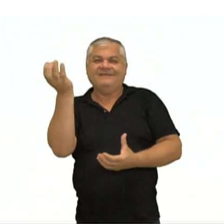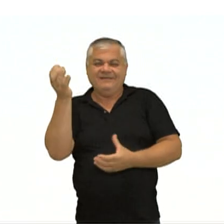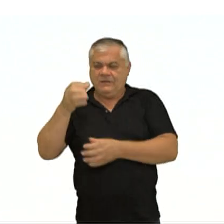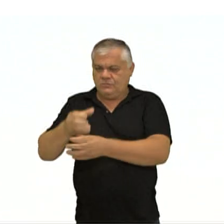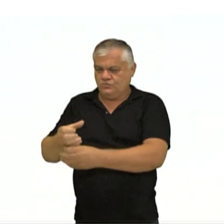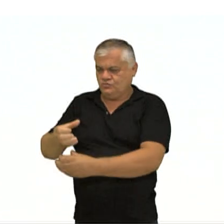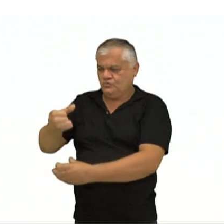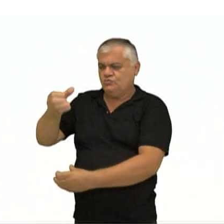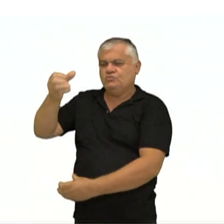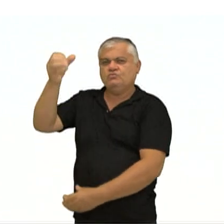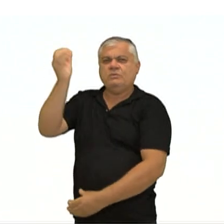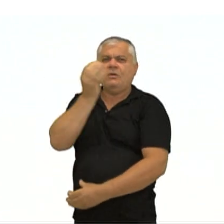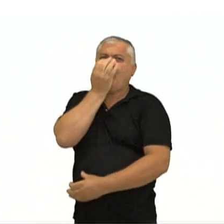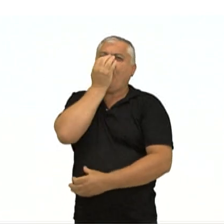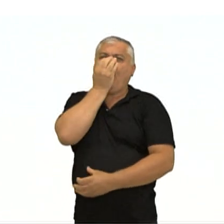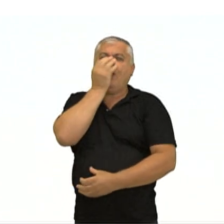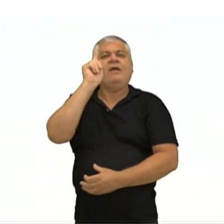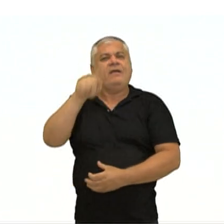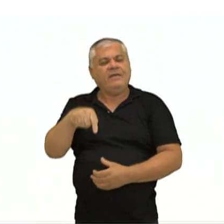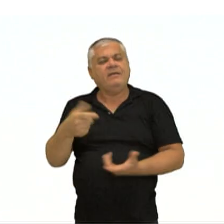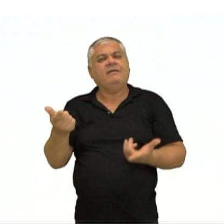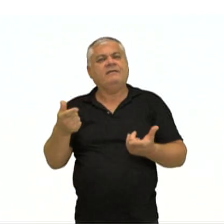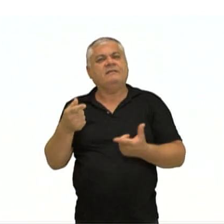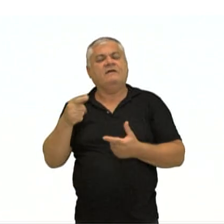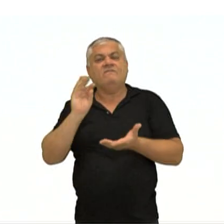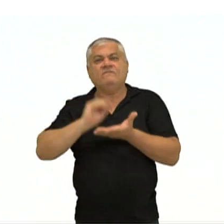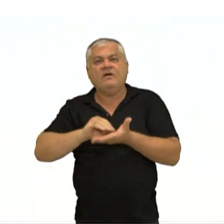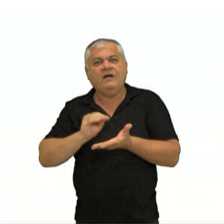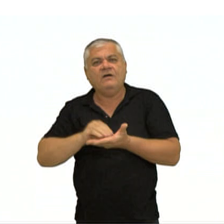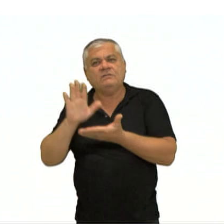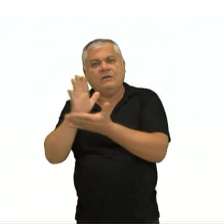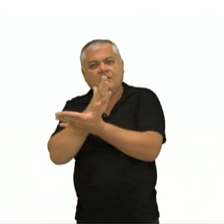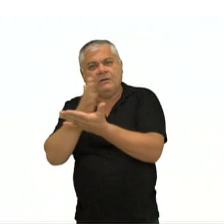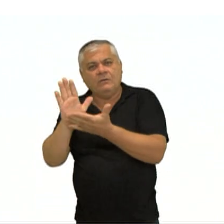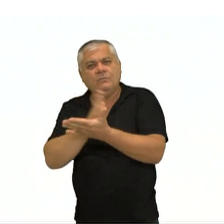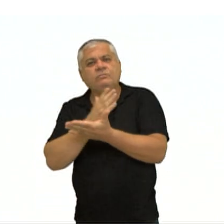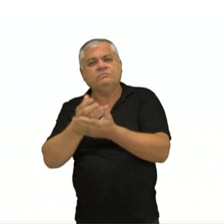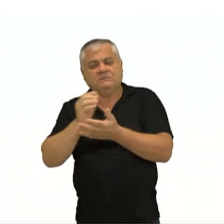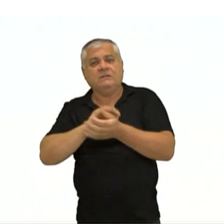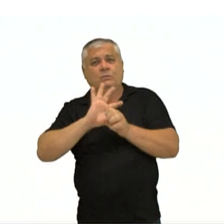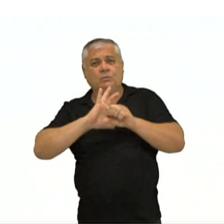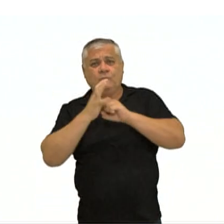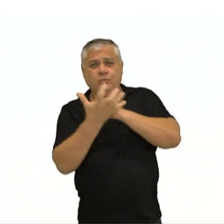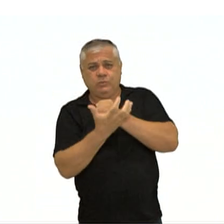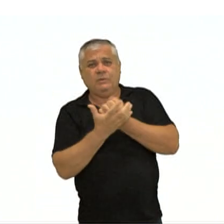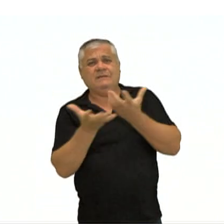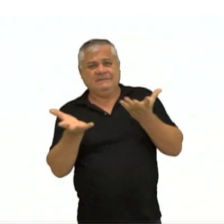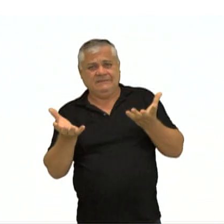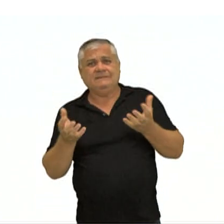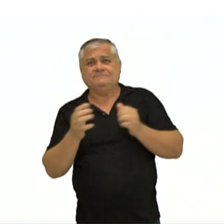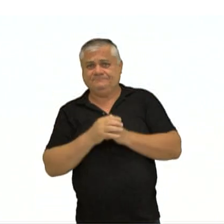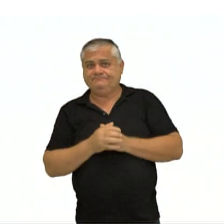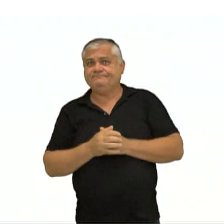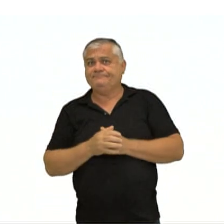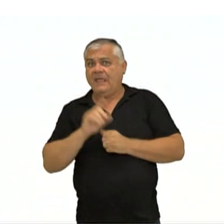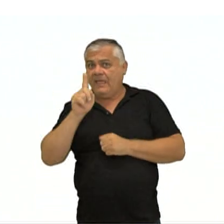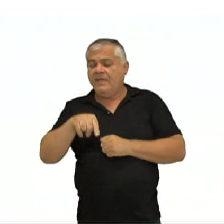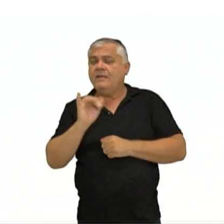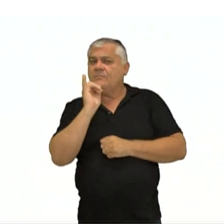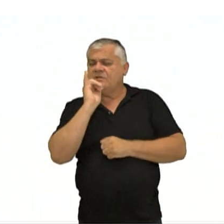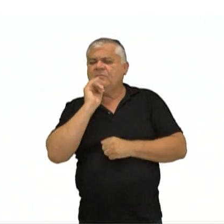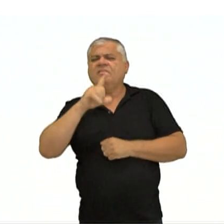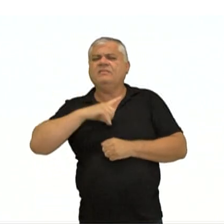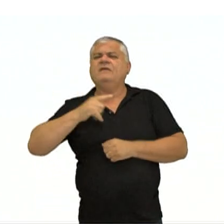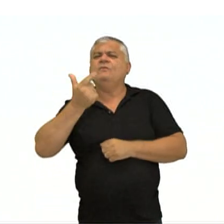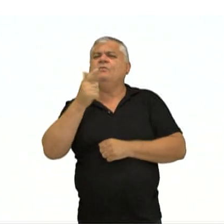de gases, né? Que está fazendo até falta aí nessa pandemia. São exemplos do cotidiano. Mas você tem